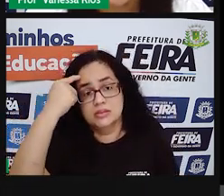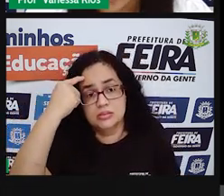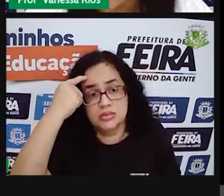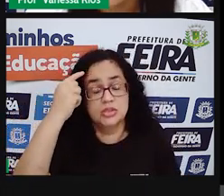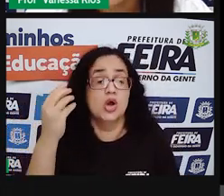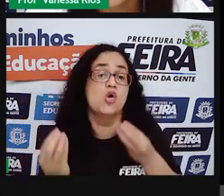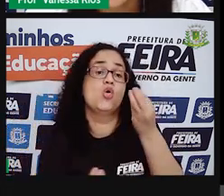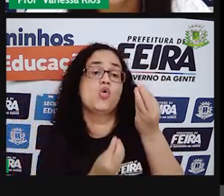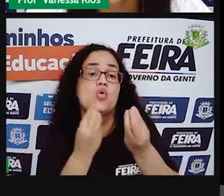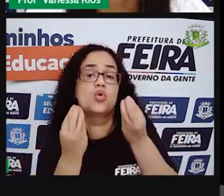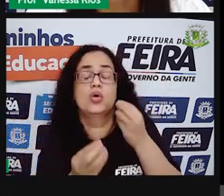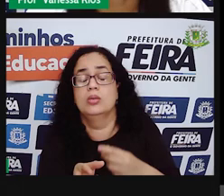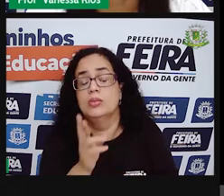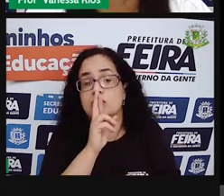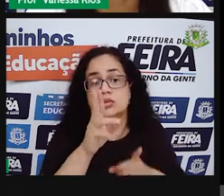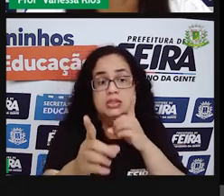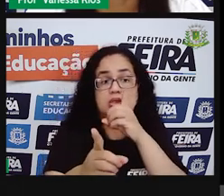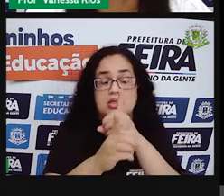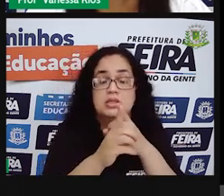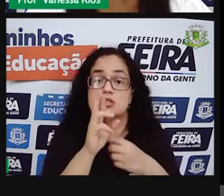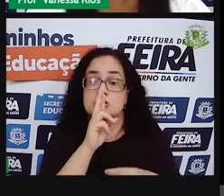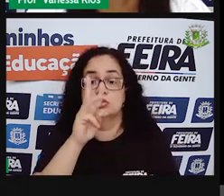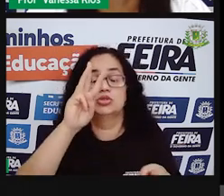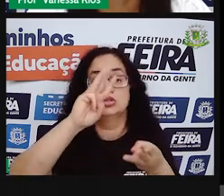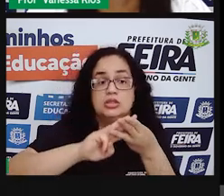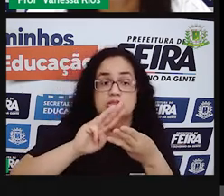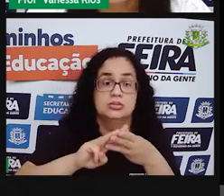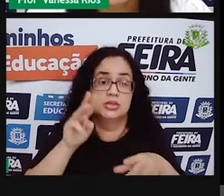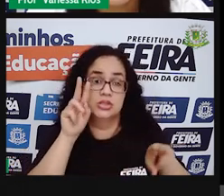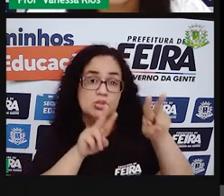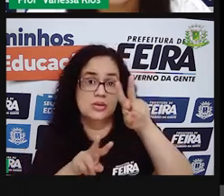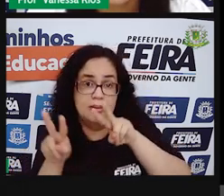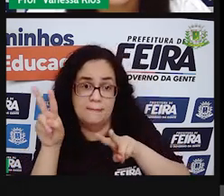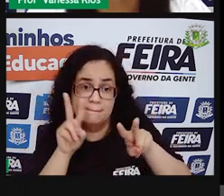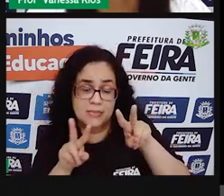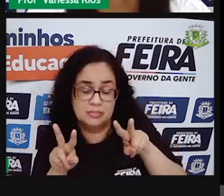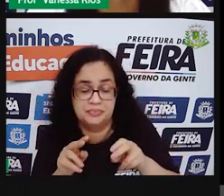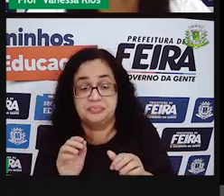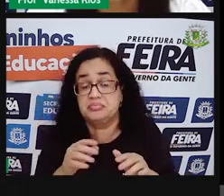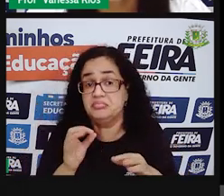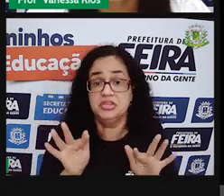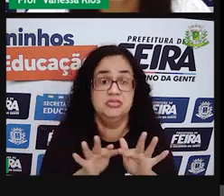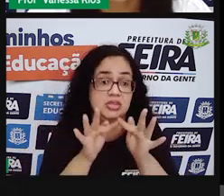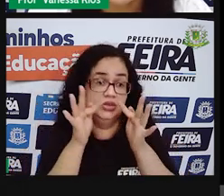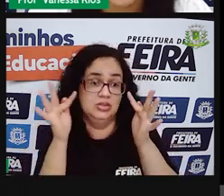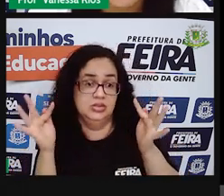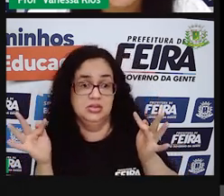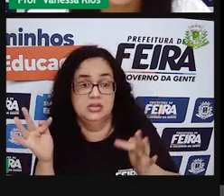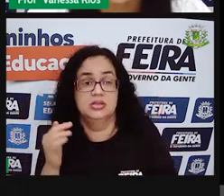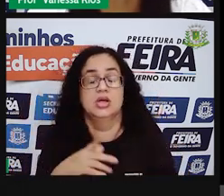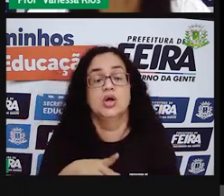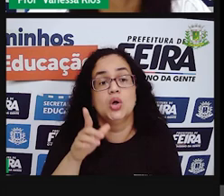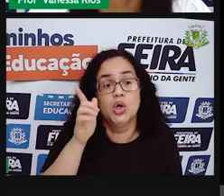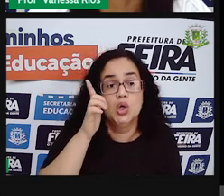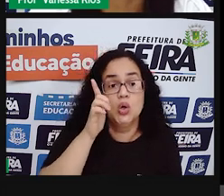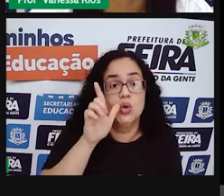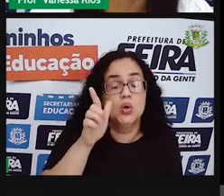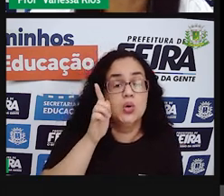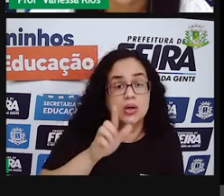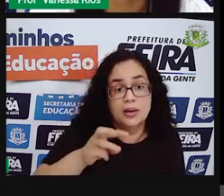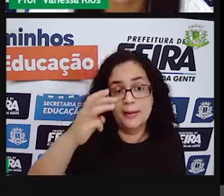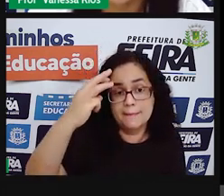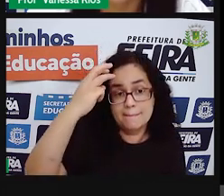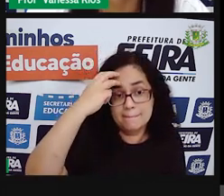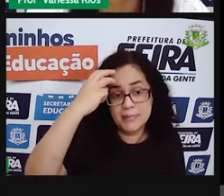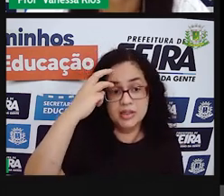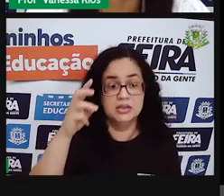várias formas de chegar ao mesmo resultado, né? Observem, tentem simplificar quando conseguirem, né? Tentem